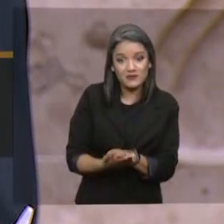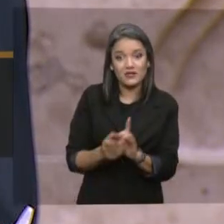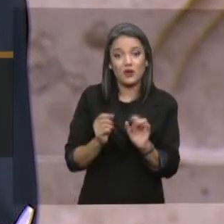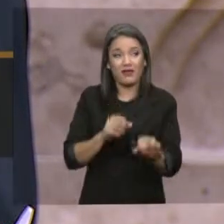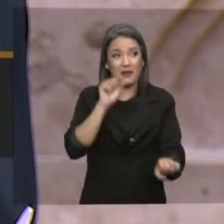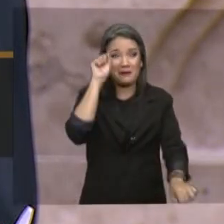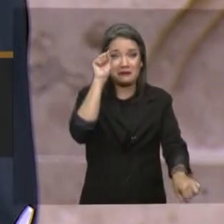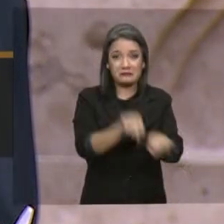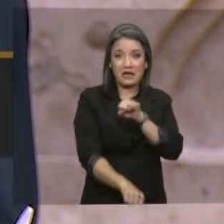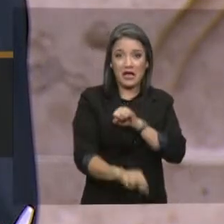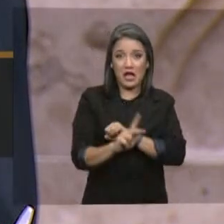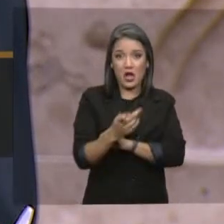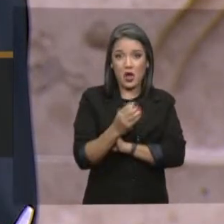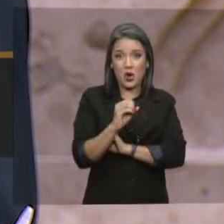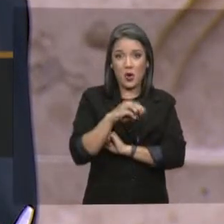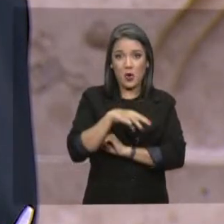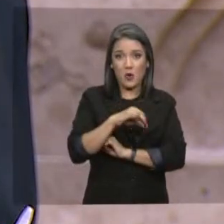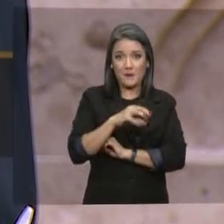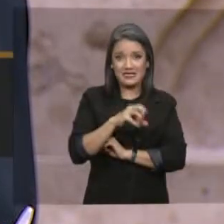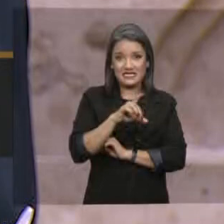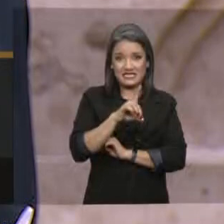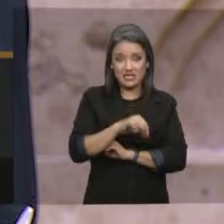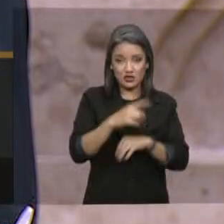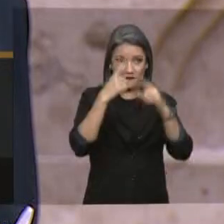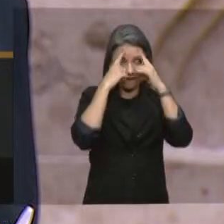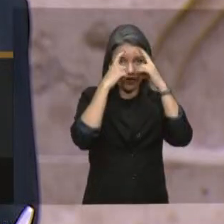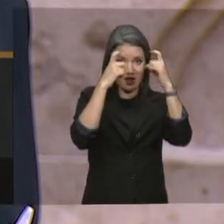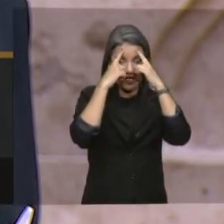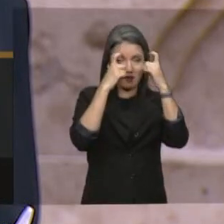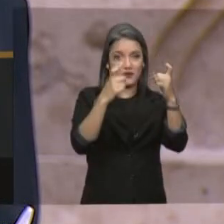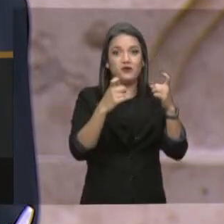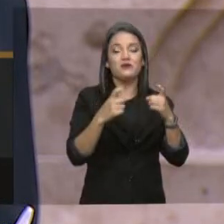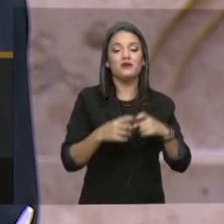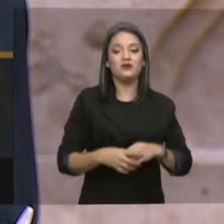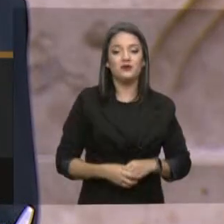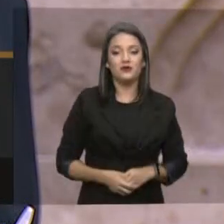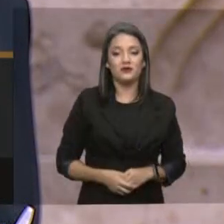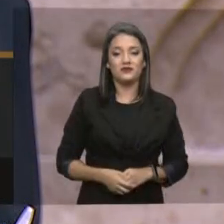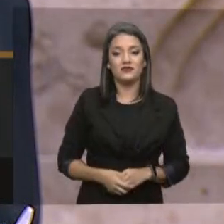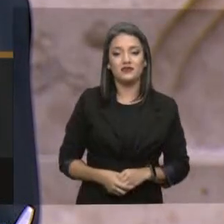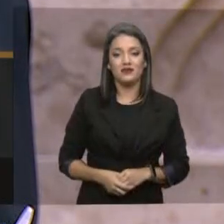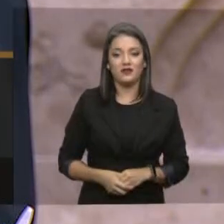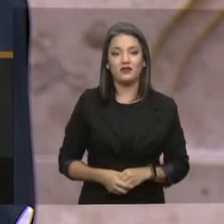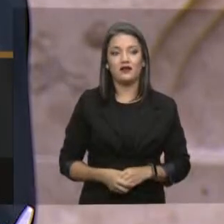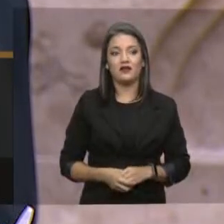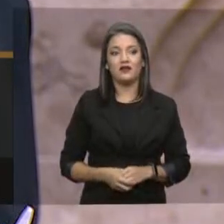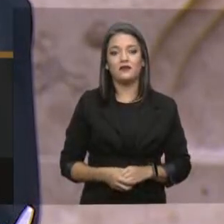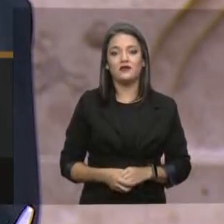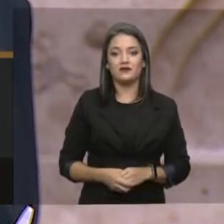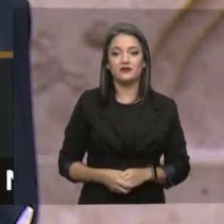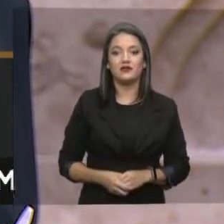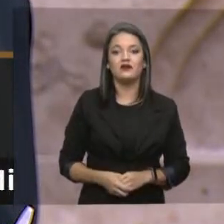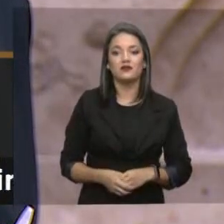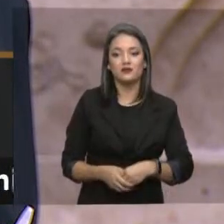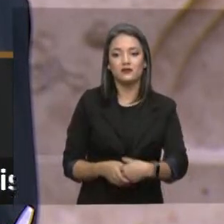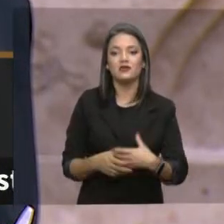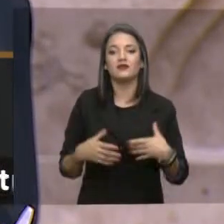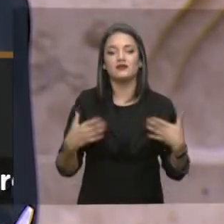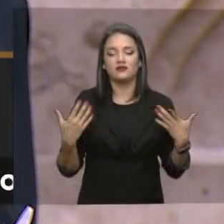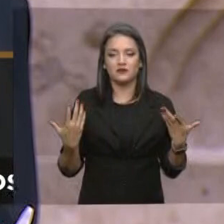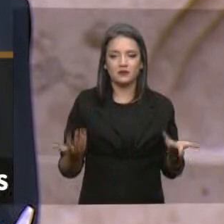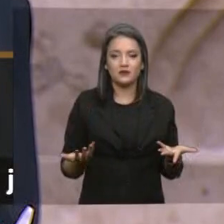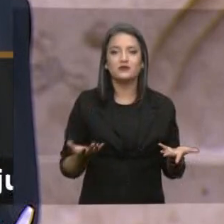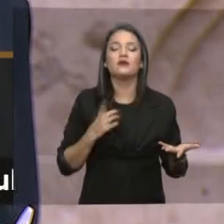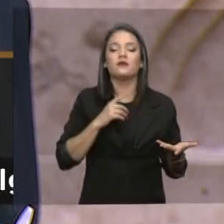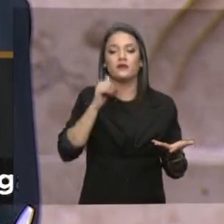homicídio violento, grave, e, como dizia a ministra Carmen Lúcia ainda ontem, uma